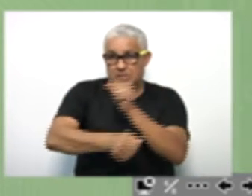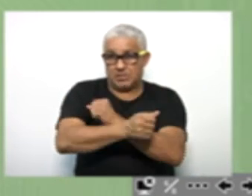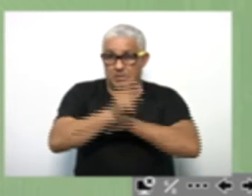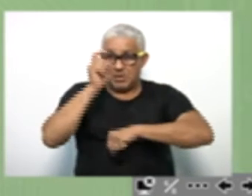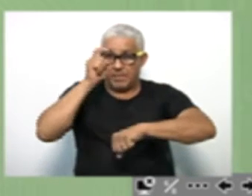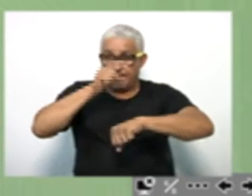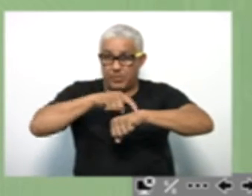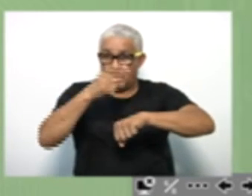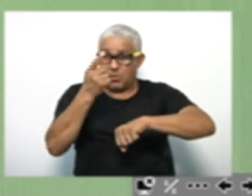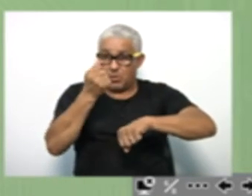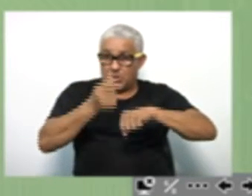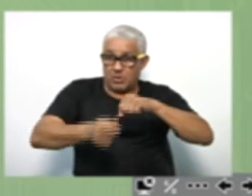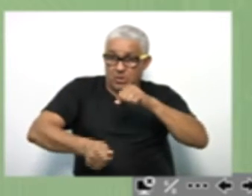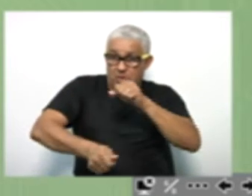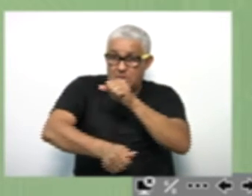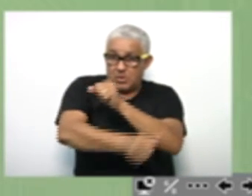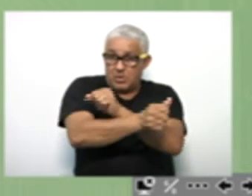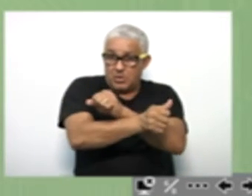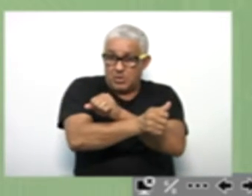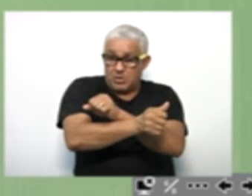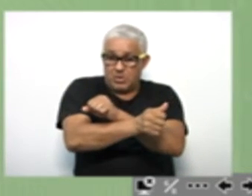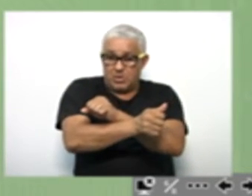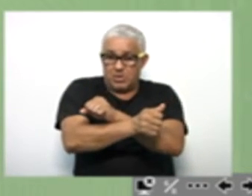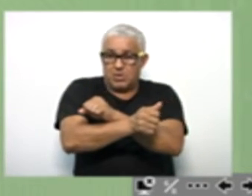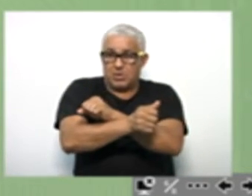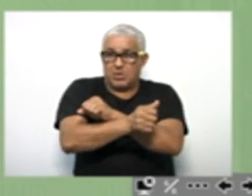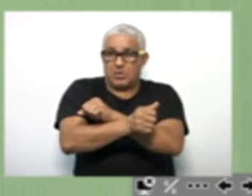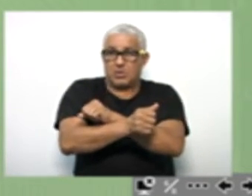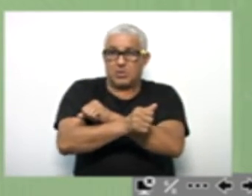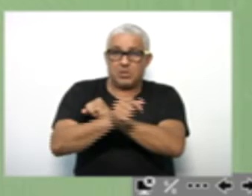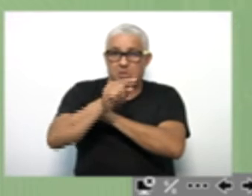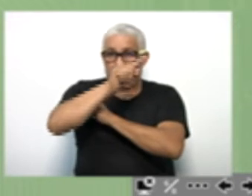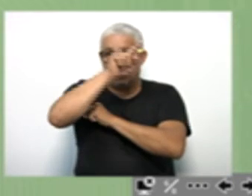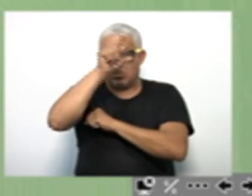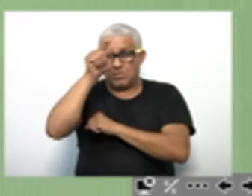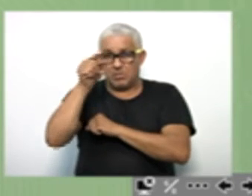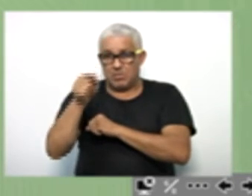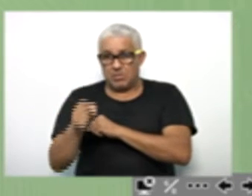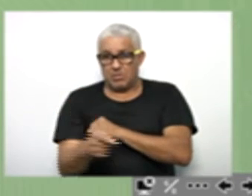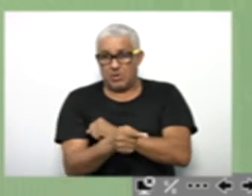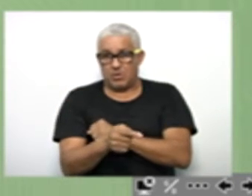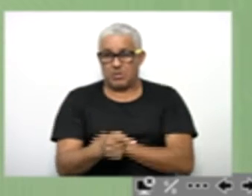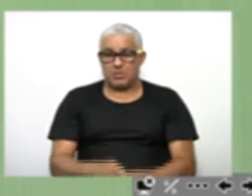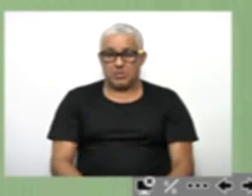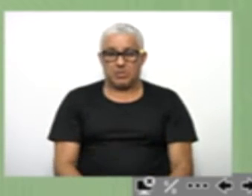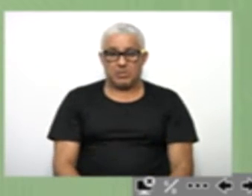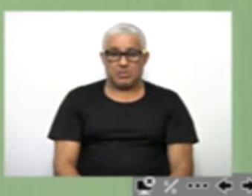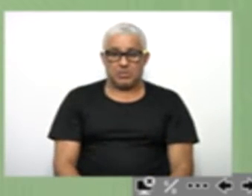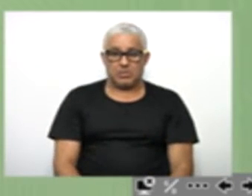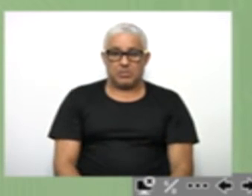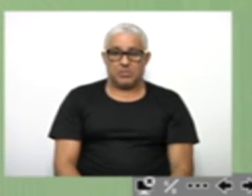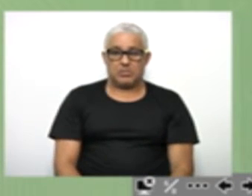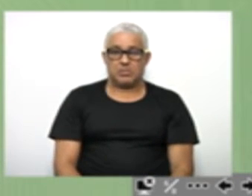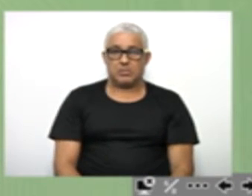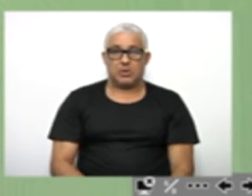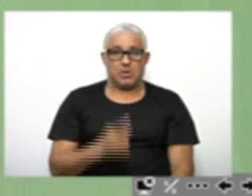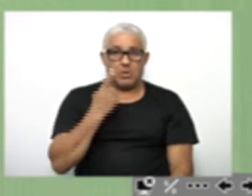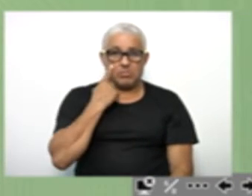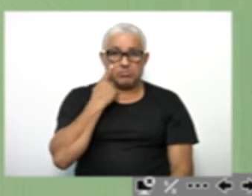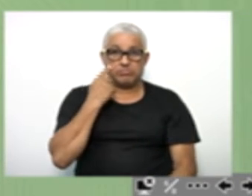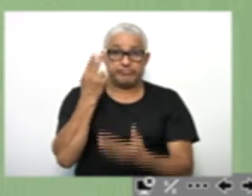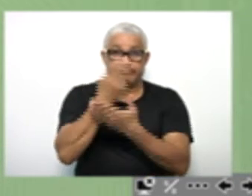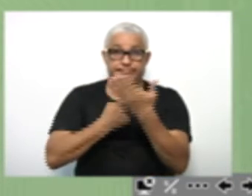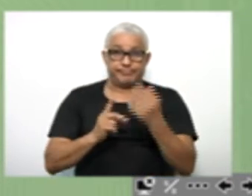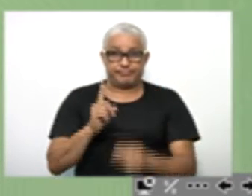um investimento, eu represento com a setinha para baixo no fluxo de caixa. Então eu tenho uma saída de caixa, ok?